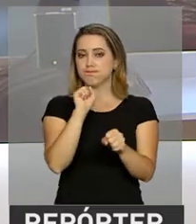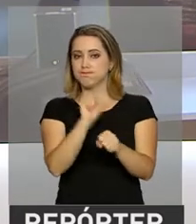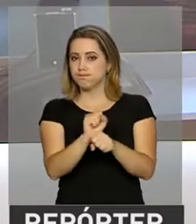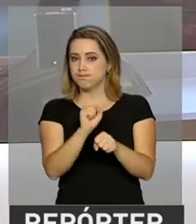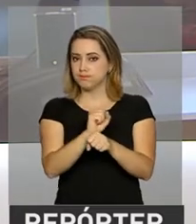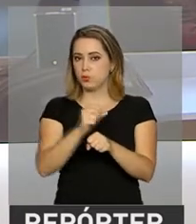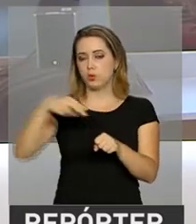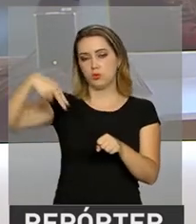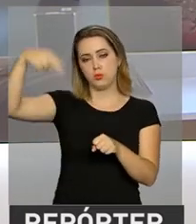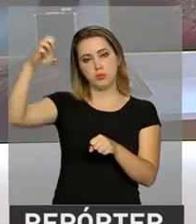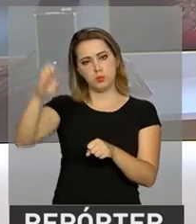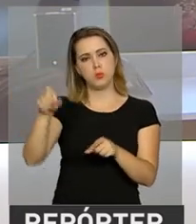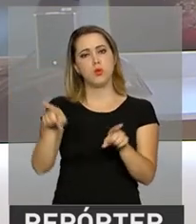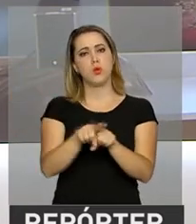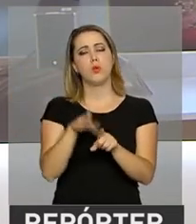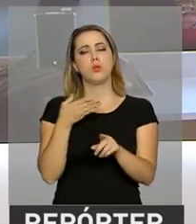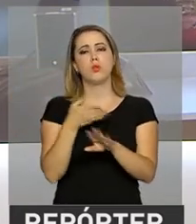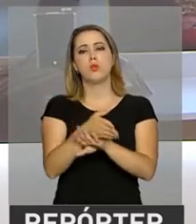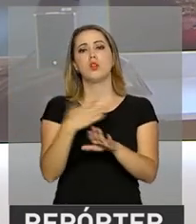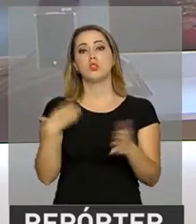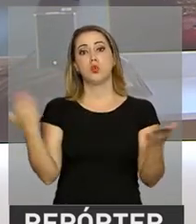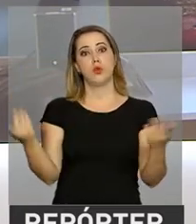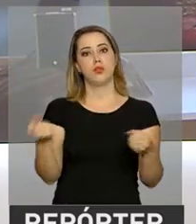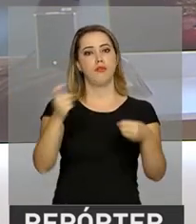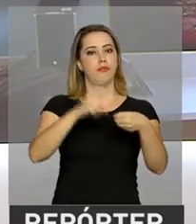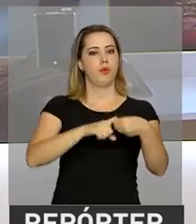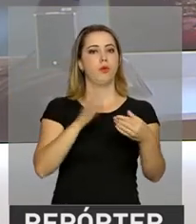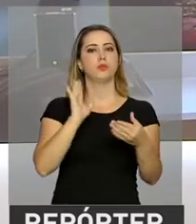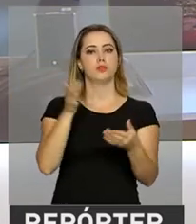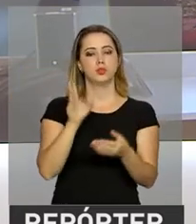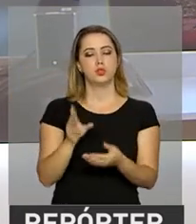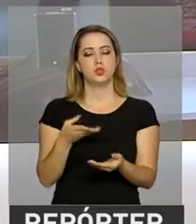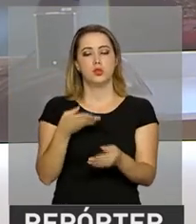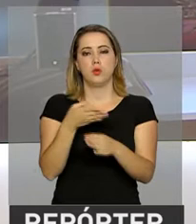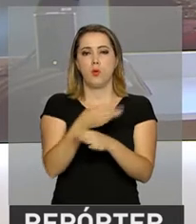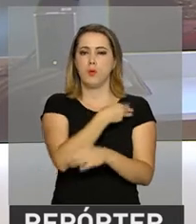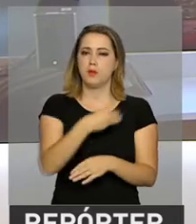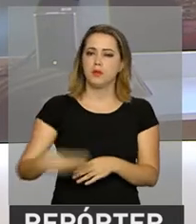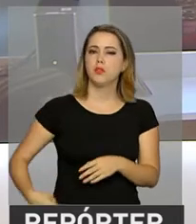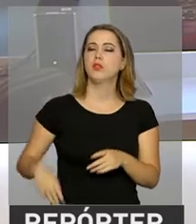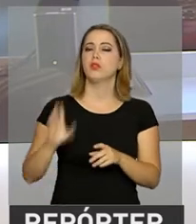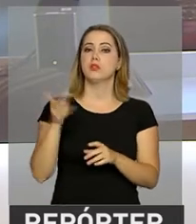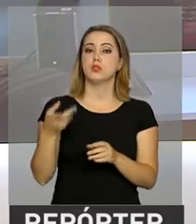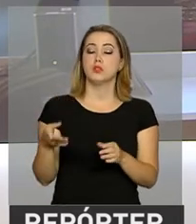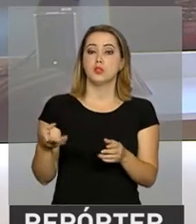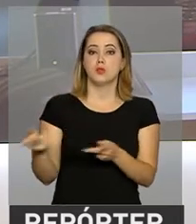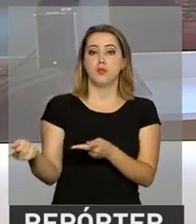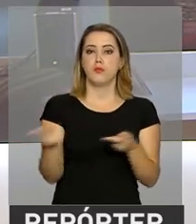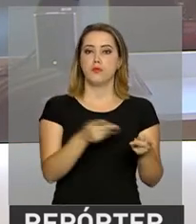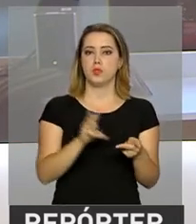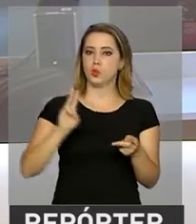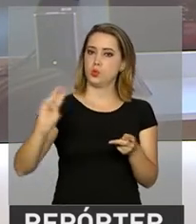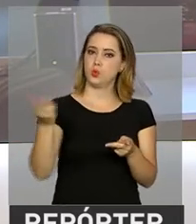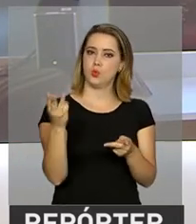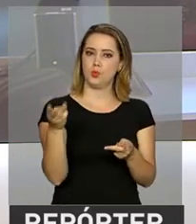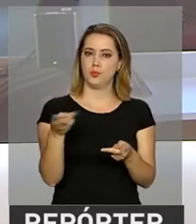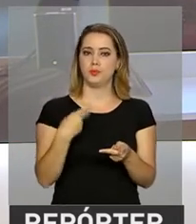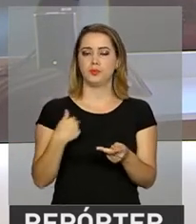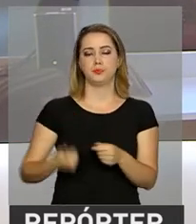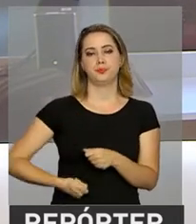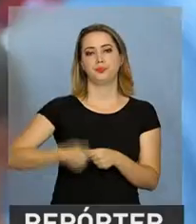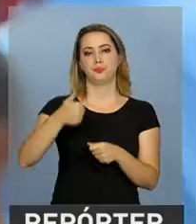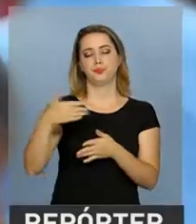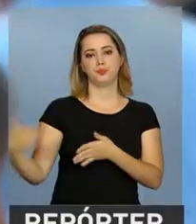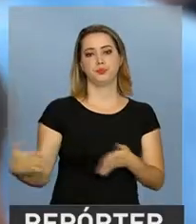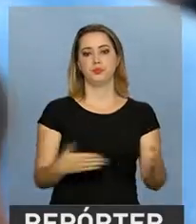cidade de Bacabeira, no Maranhão, e autorizou o repasse de recursos que vão melhorar a infraestrutura das rodovias federais.